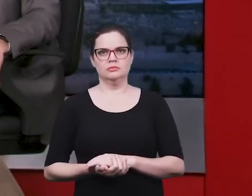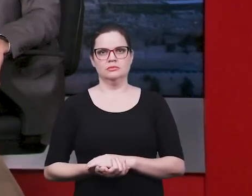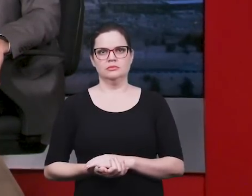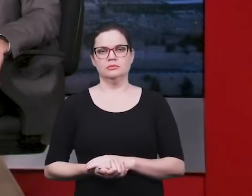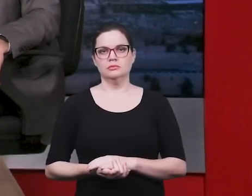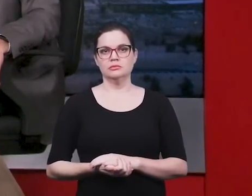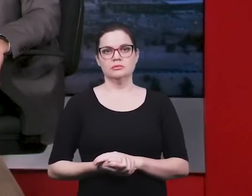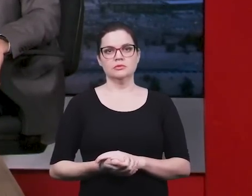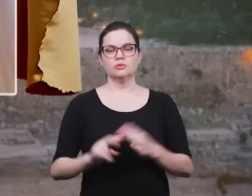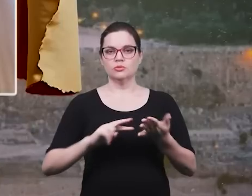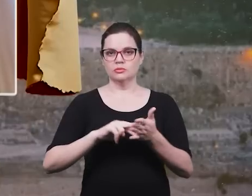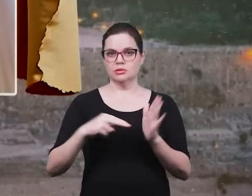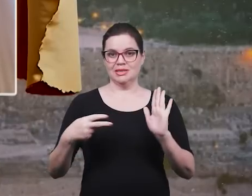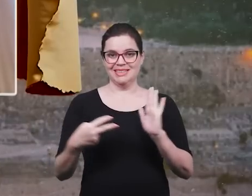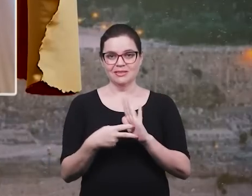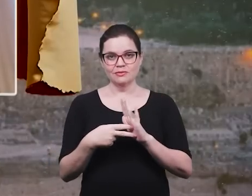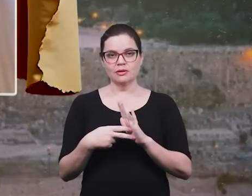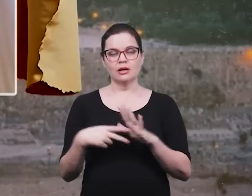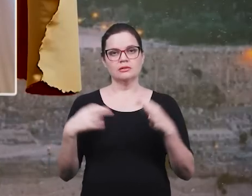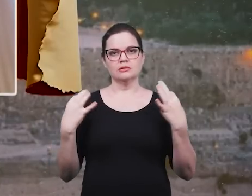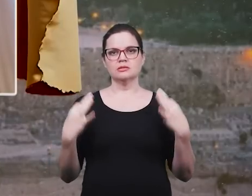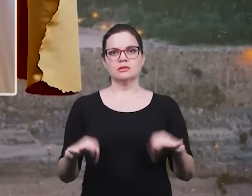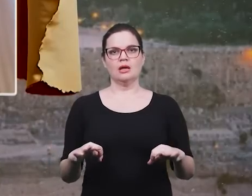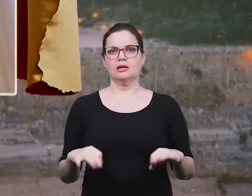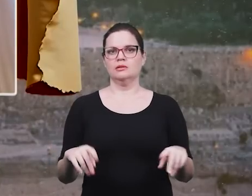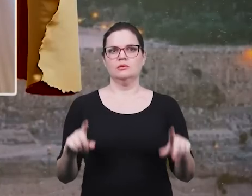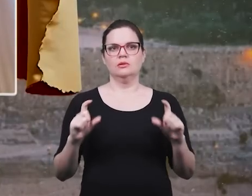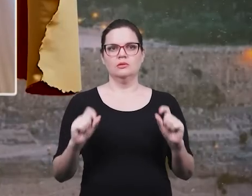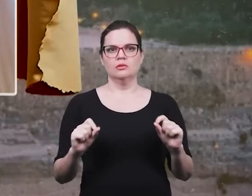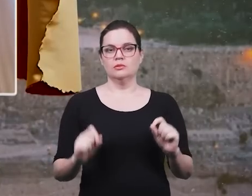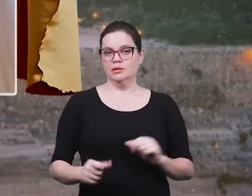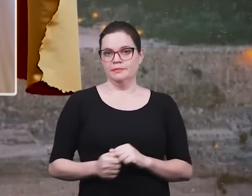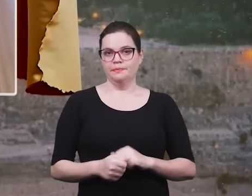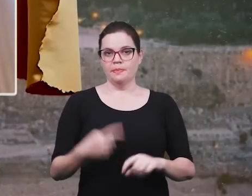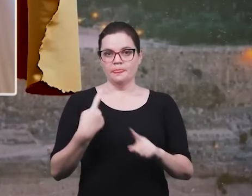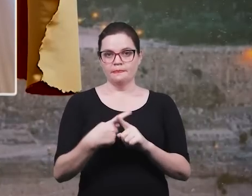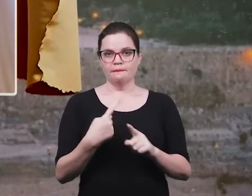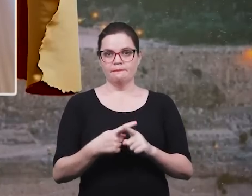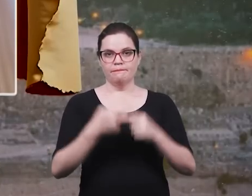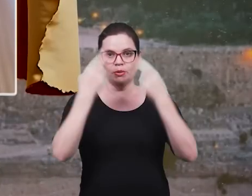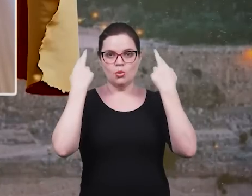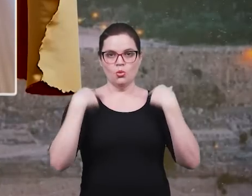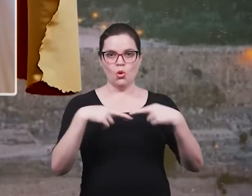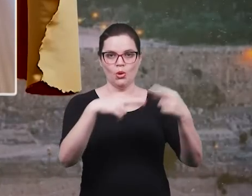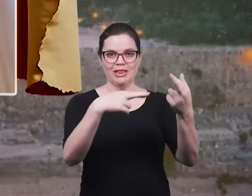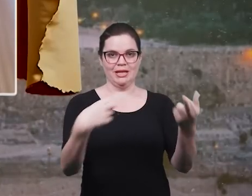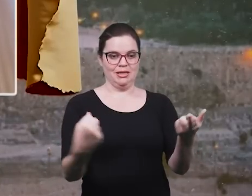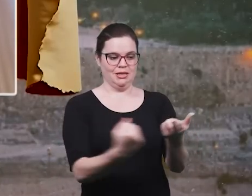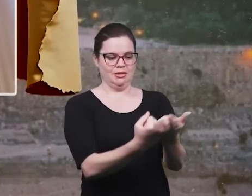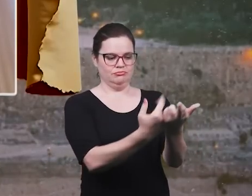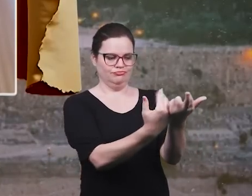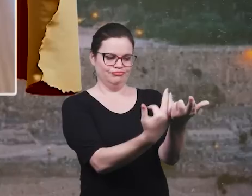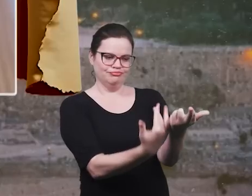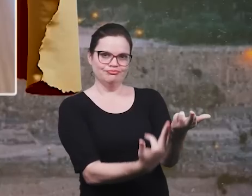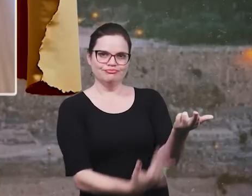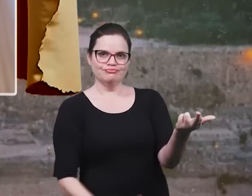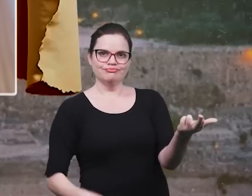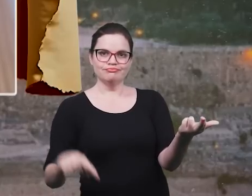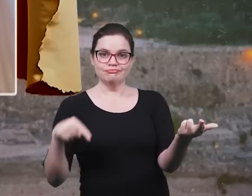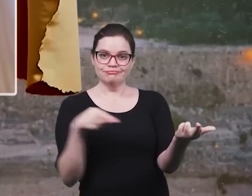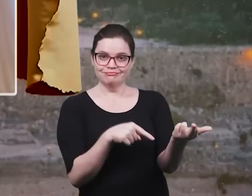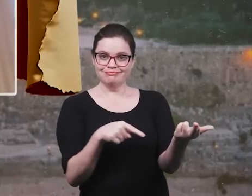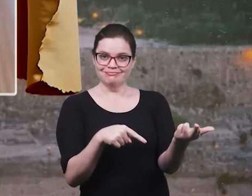Então, o significado preciso era exatamente que o sacrifício pelo sangue